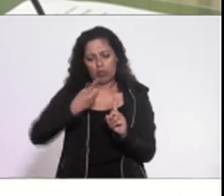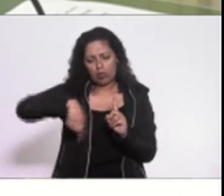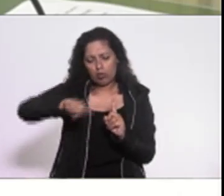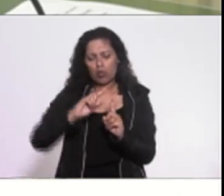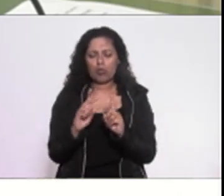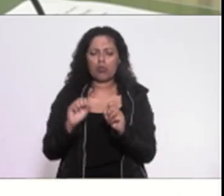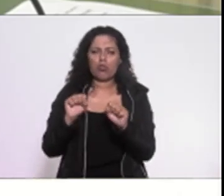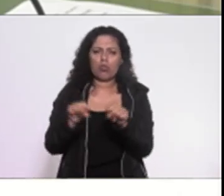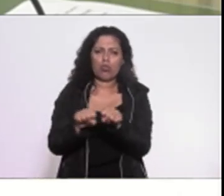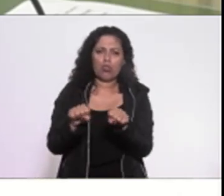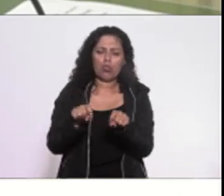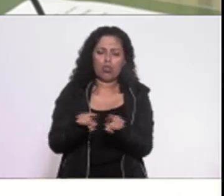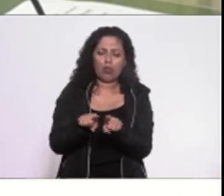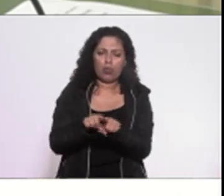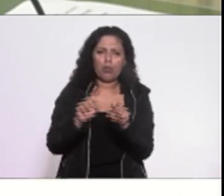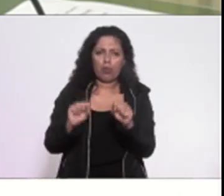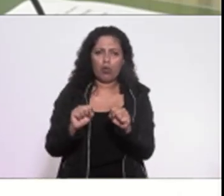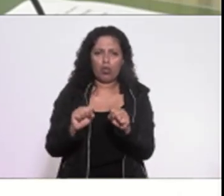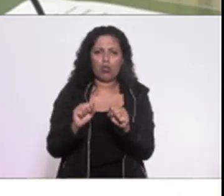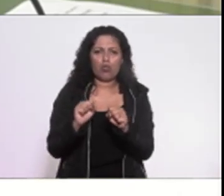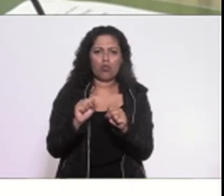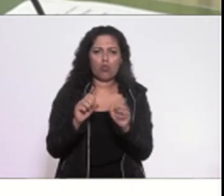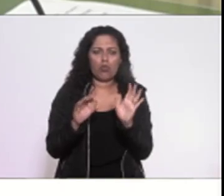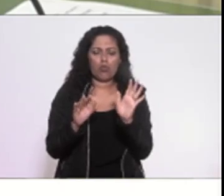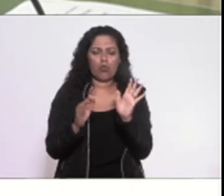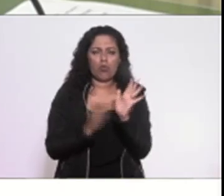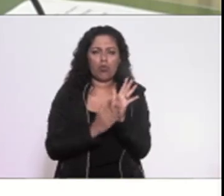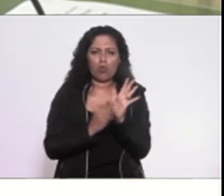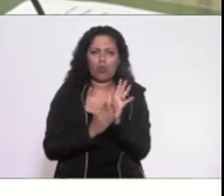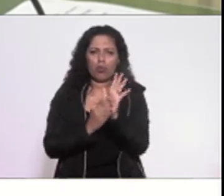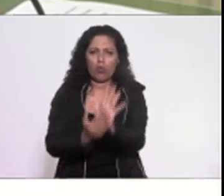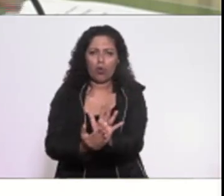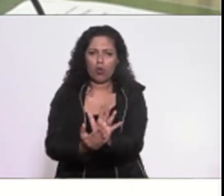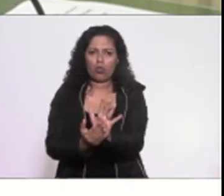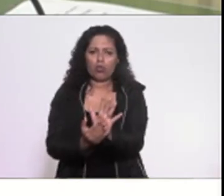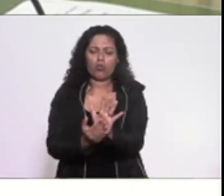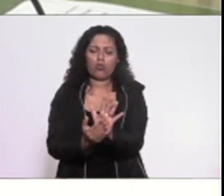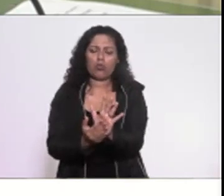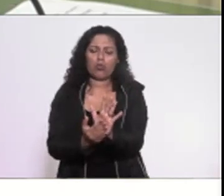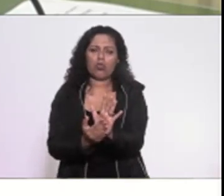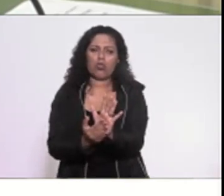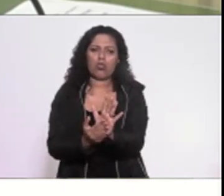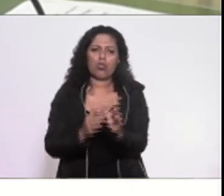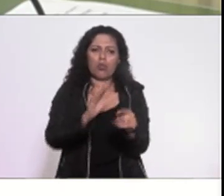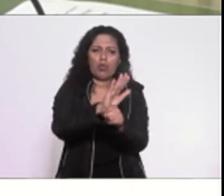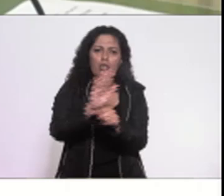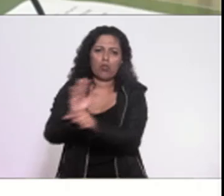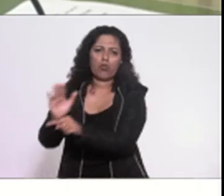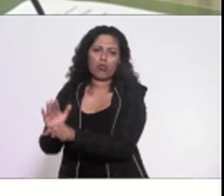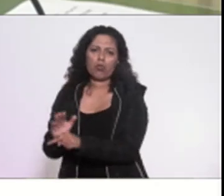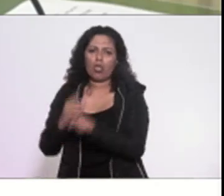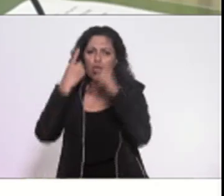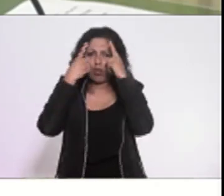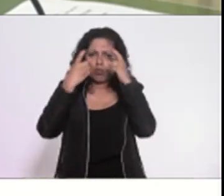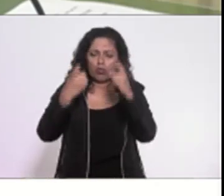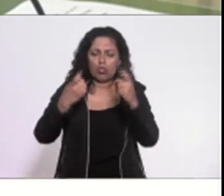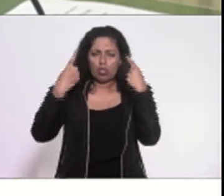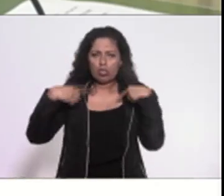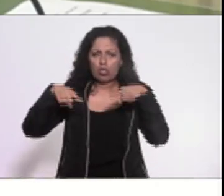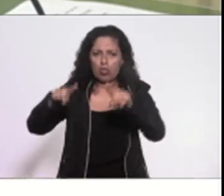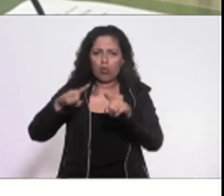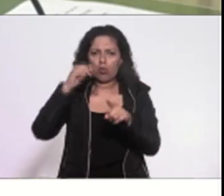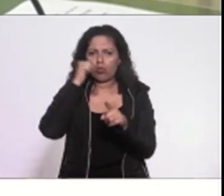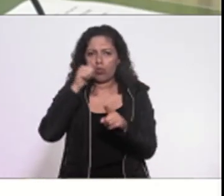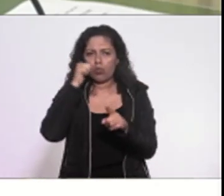propondo também aqui dentro que esse mecanismo fosse também abrangendo a violência contra a mulher,